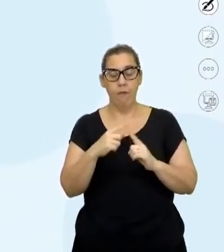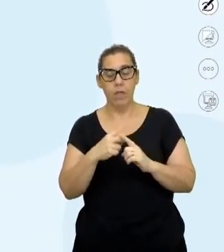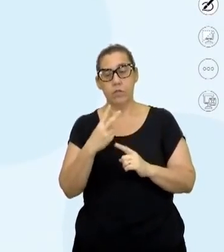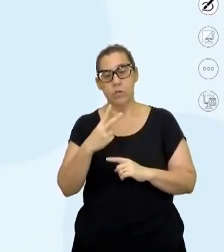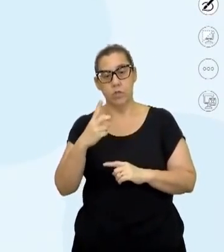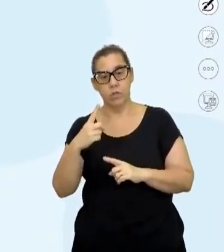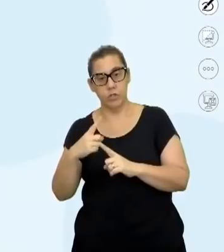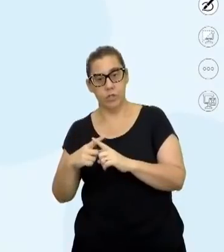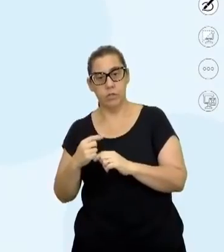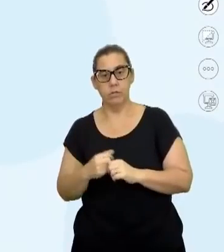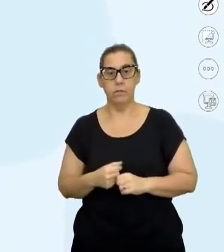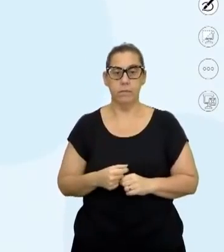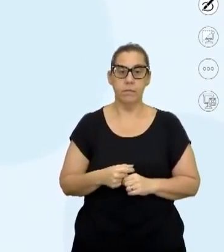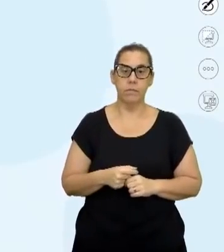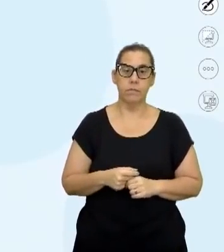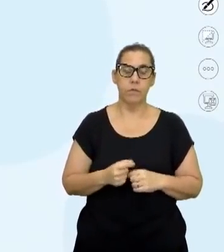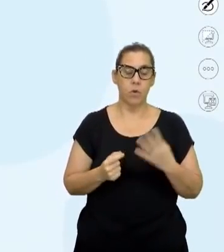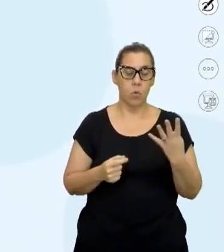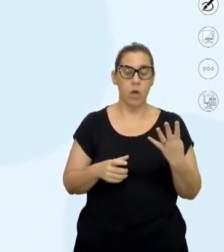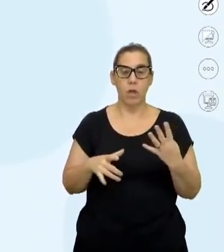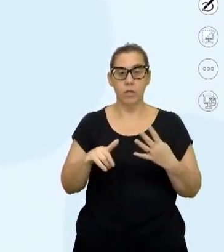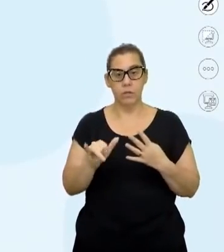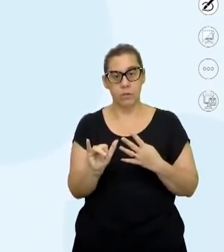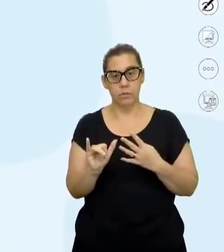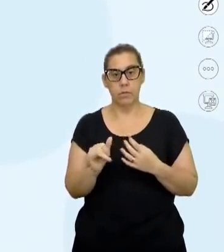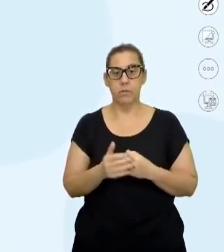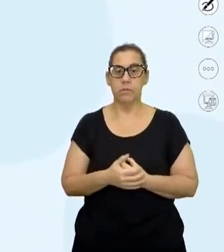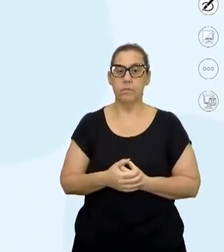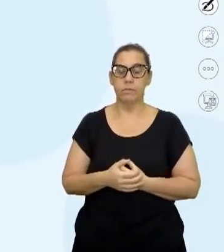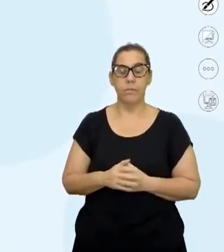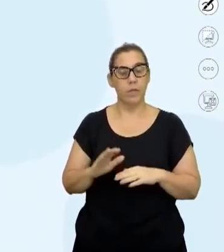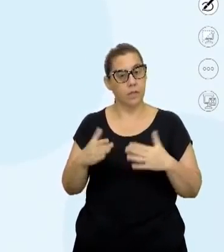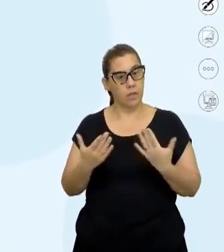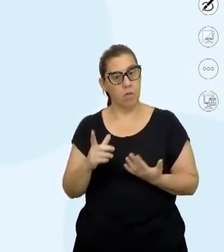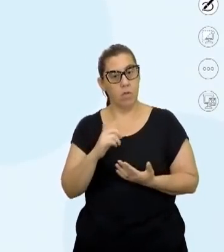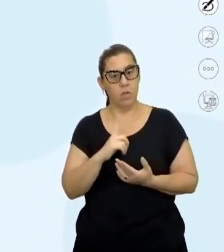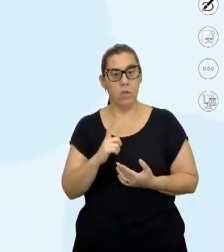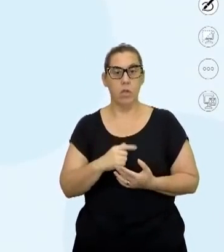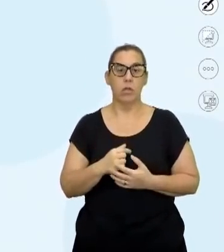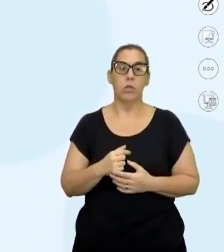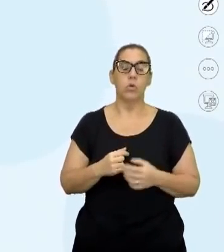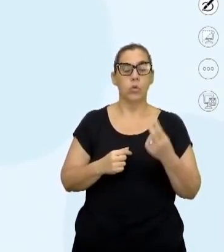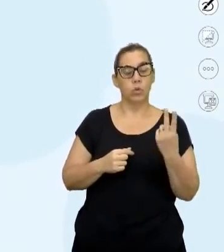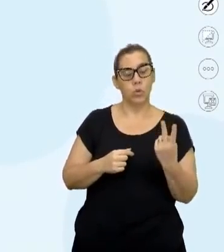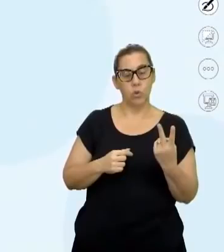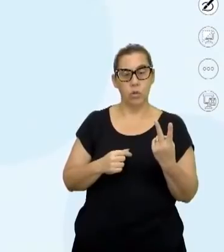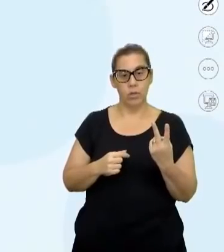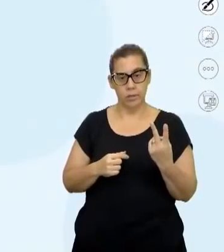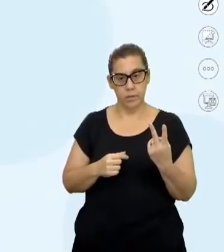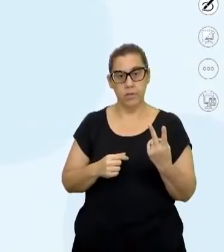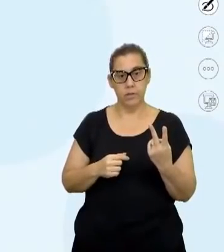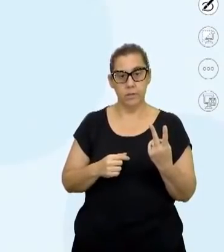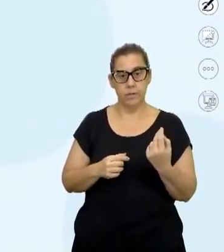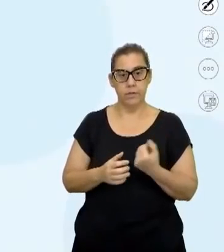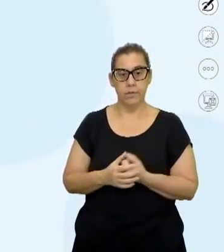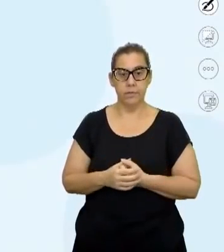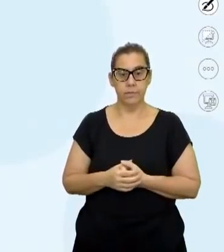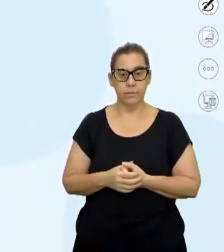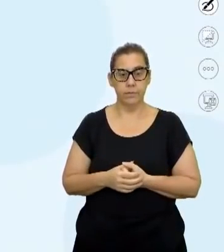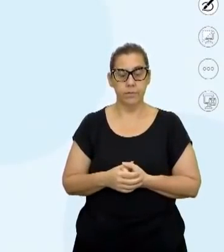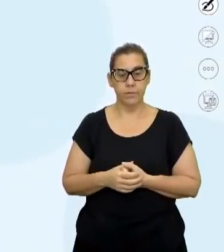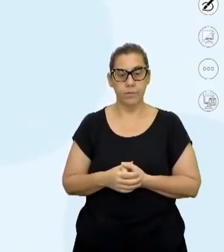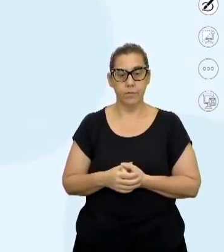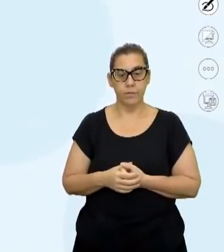esse daqui? 4y. 4y vezes 4y. Então, aí você tem 2 quadradinhos, eu vou até colocar as peças aqui para vocês,